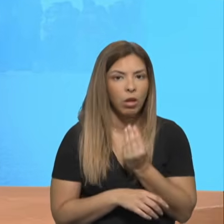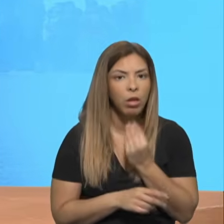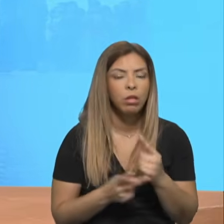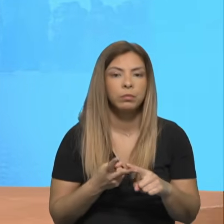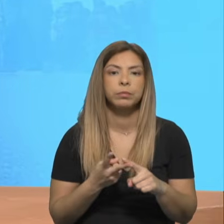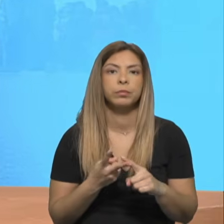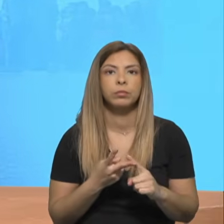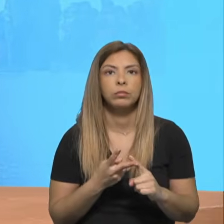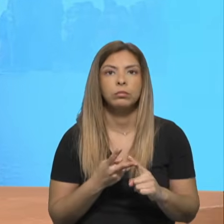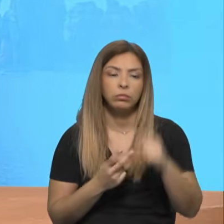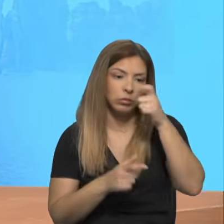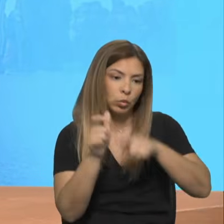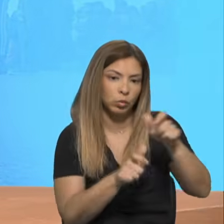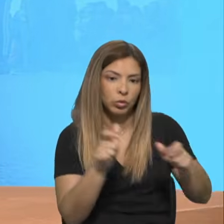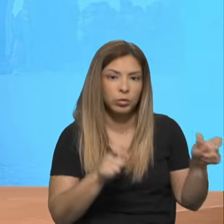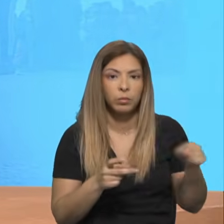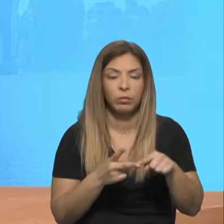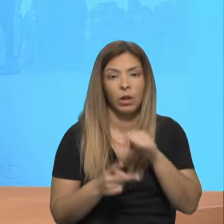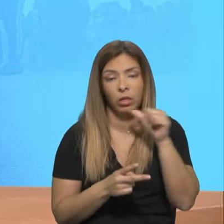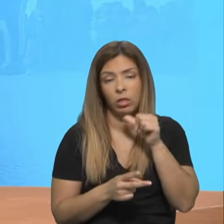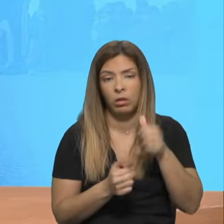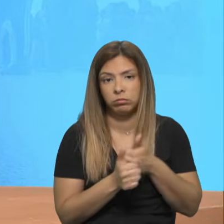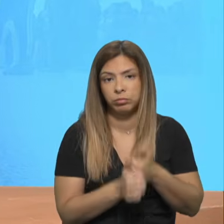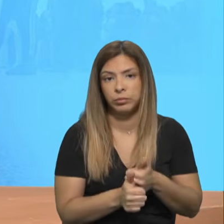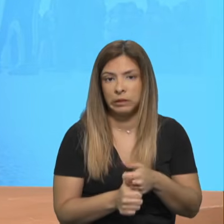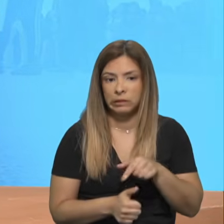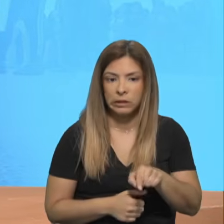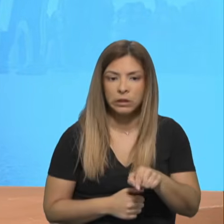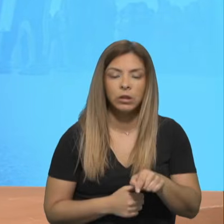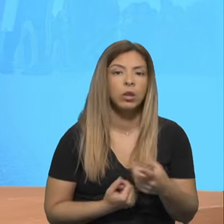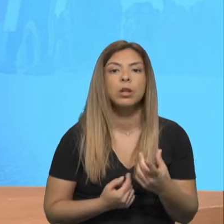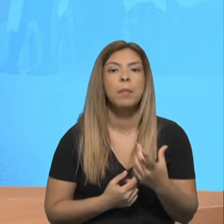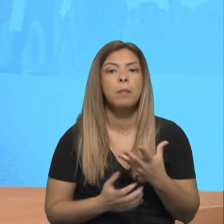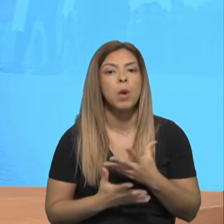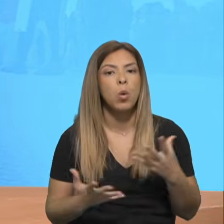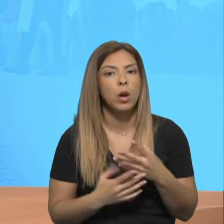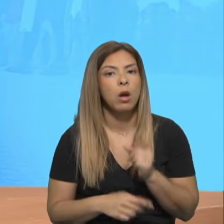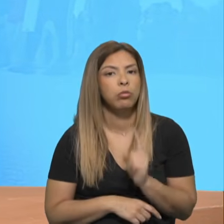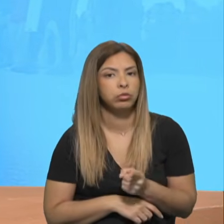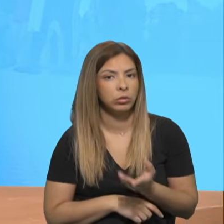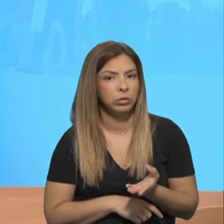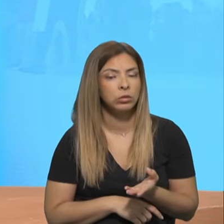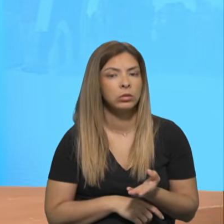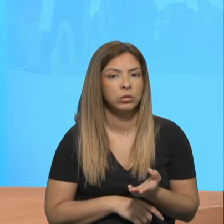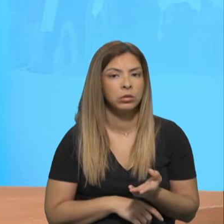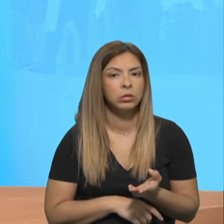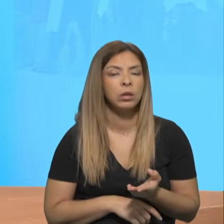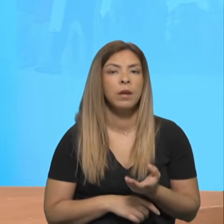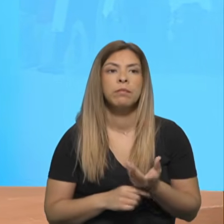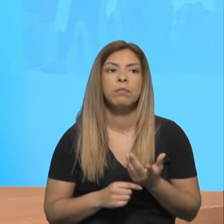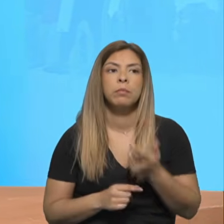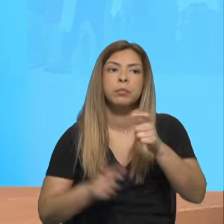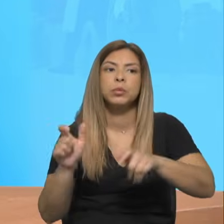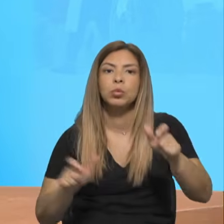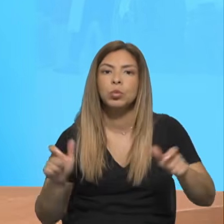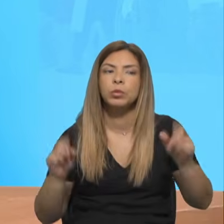povo que aí habita, que é em grande parte constituído por pessoas de fé